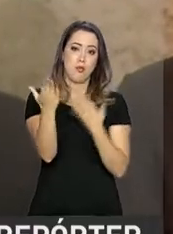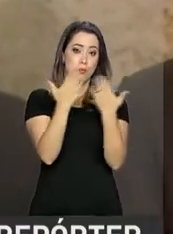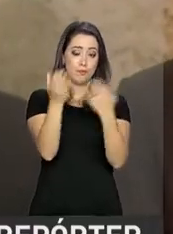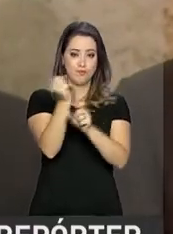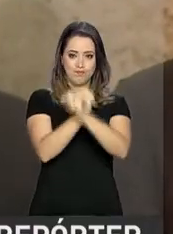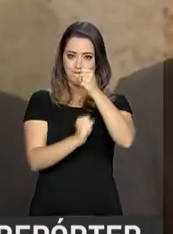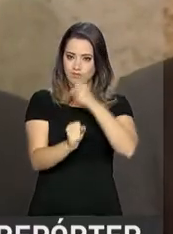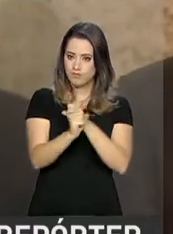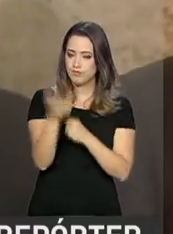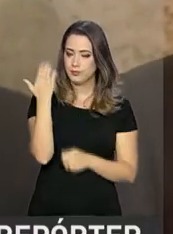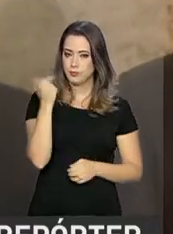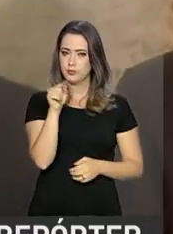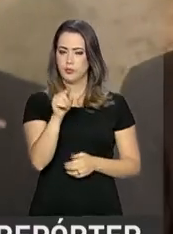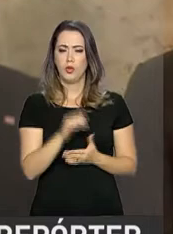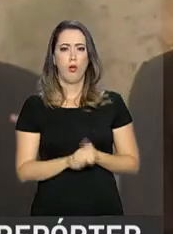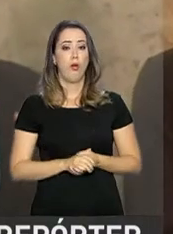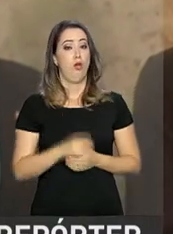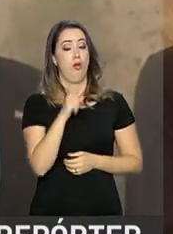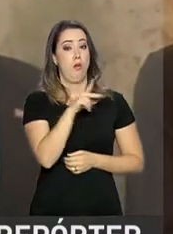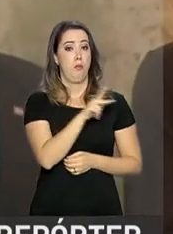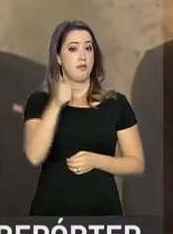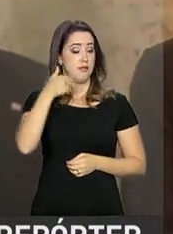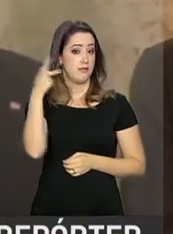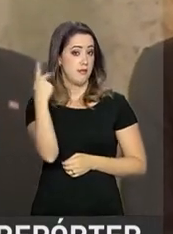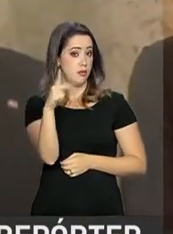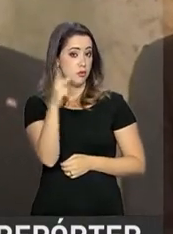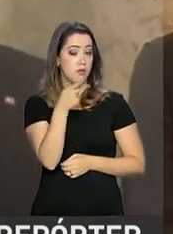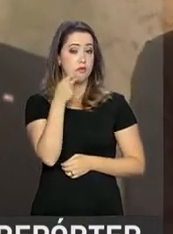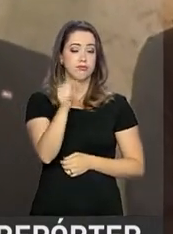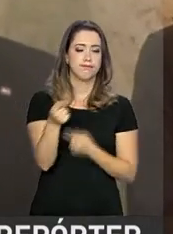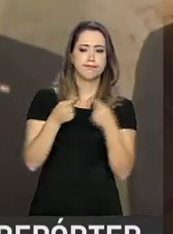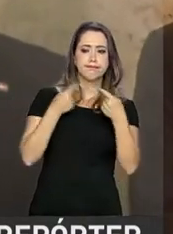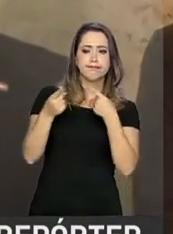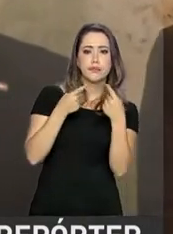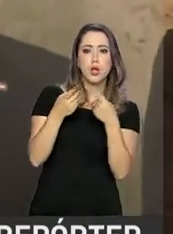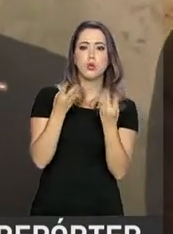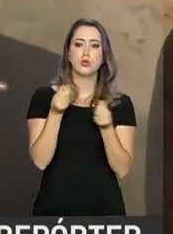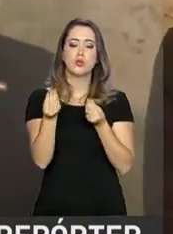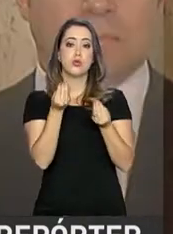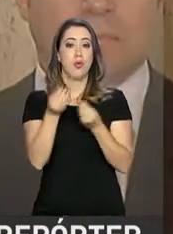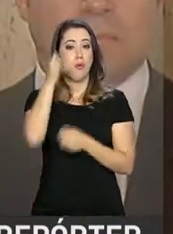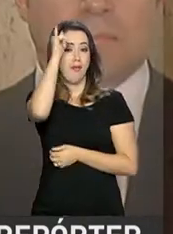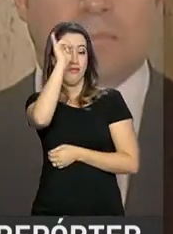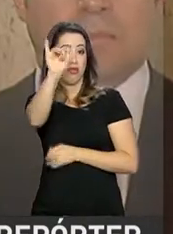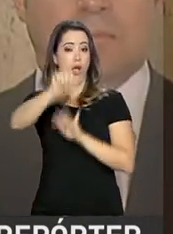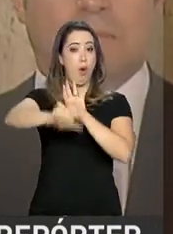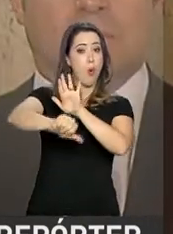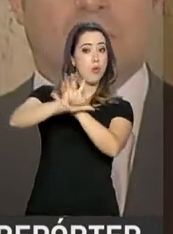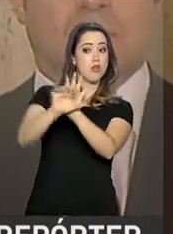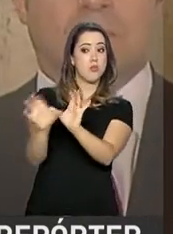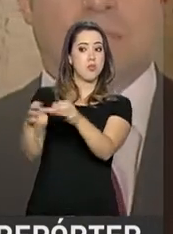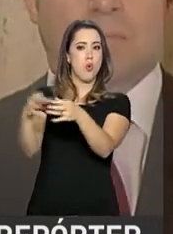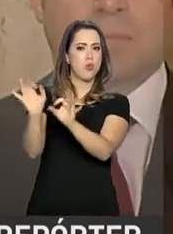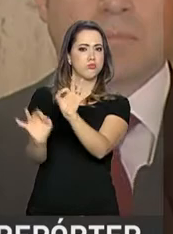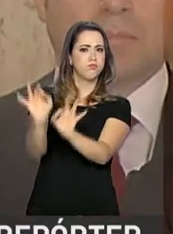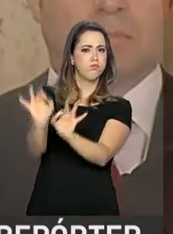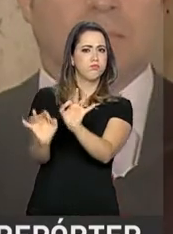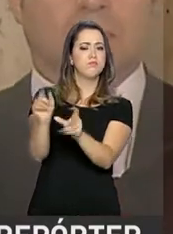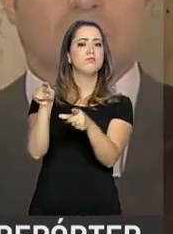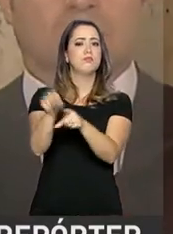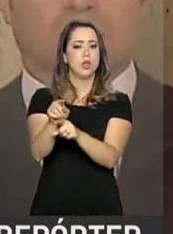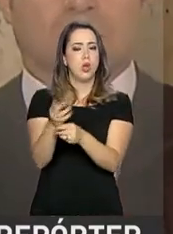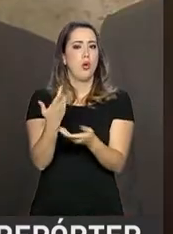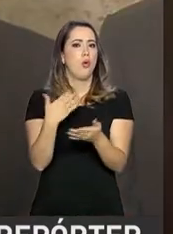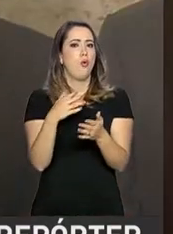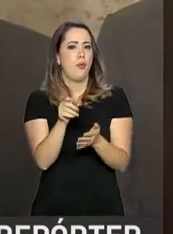discutiu com o michel temer sobre ações coordenadas para combater o crime organizado como narcotráfico e lavagem de